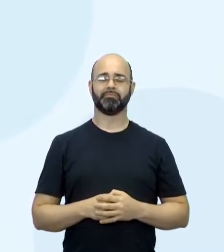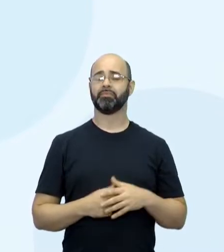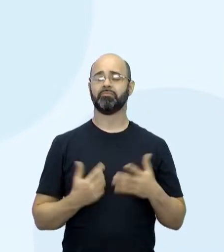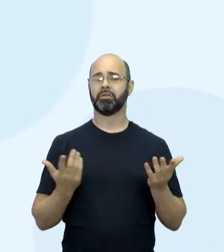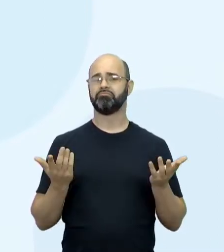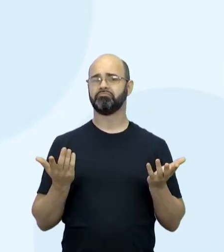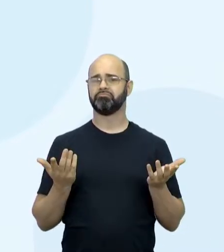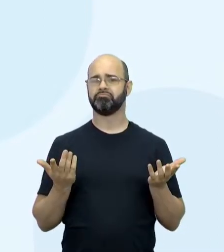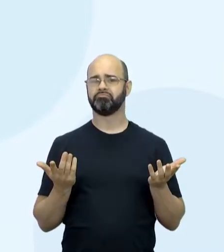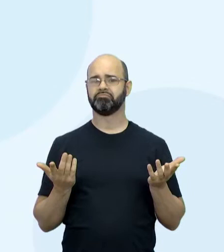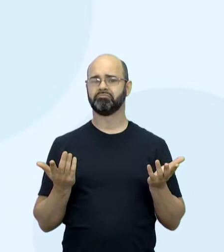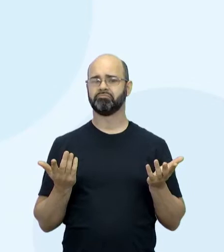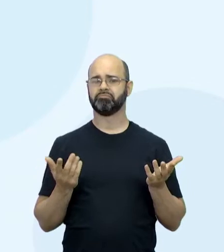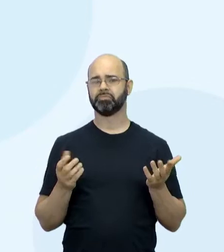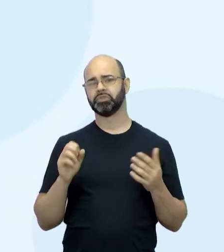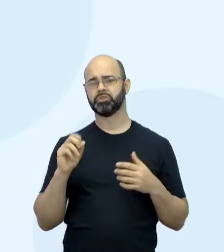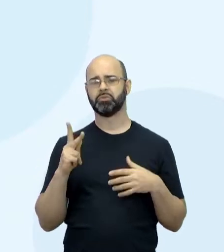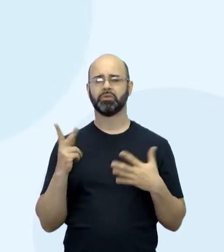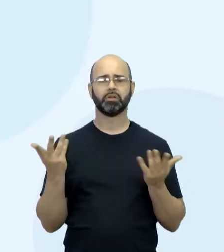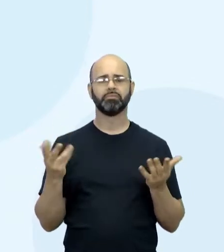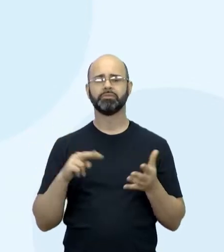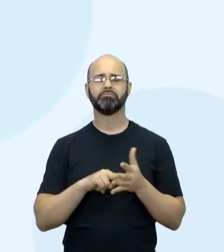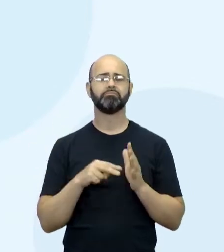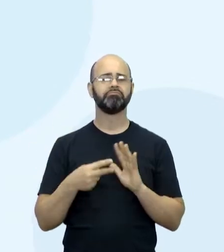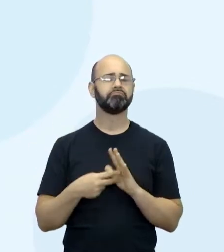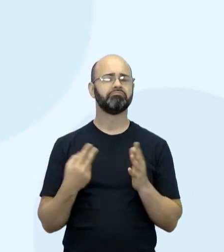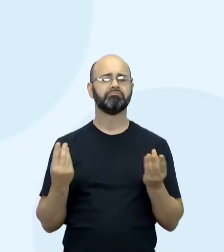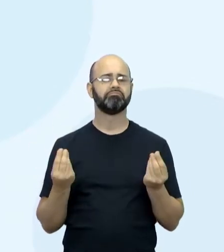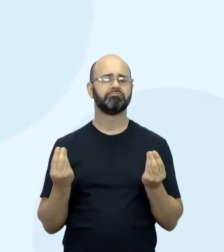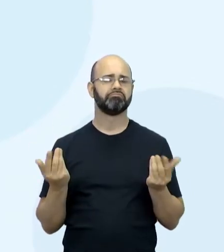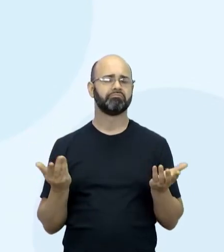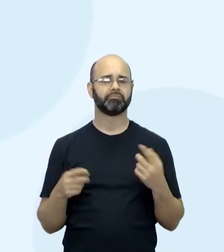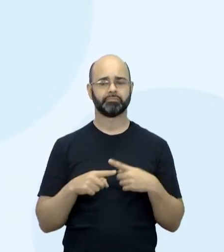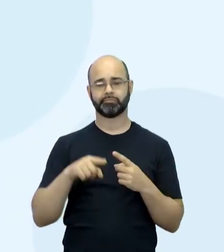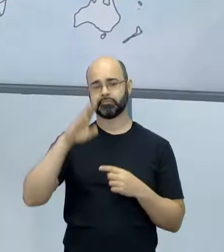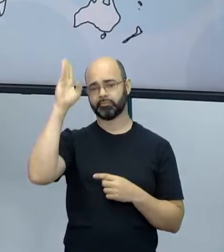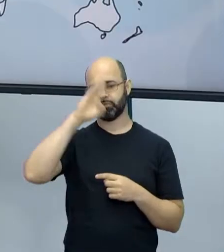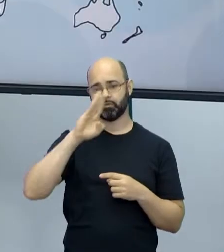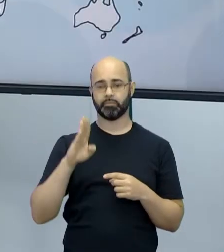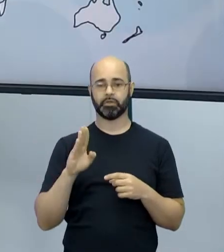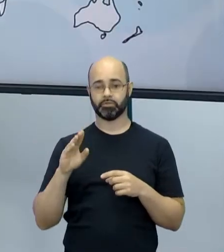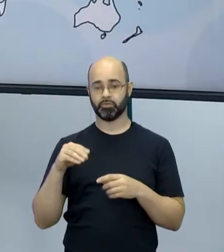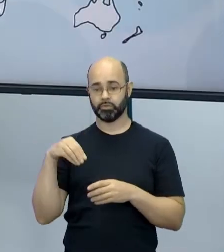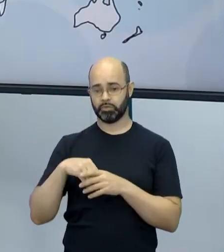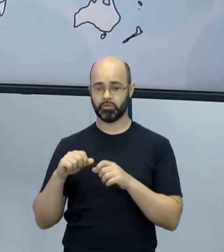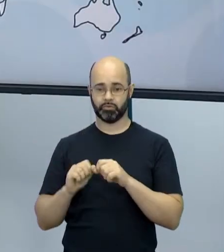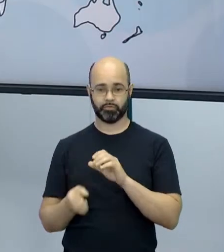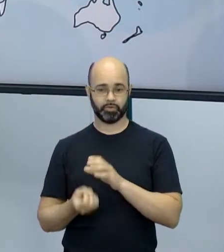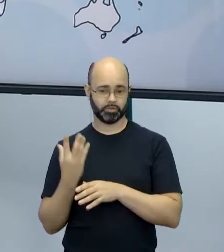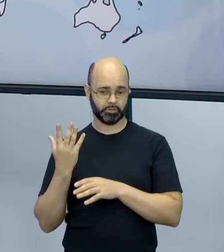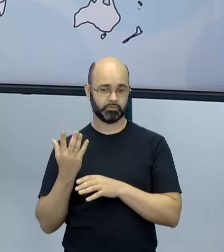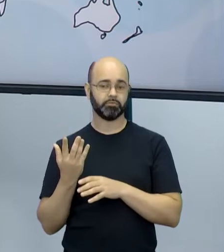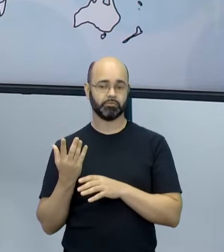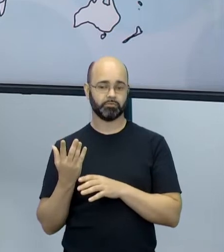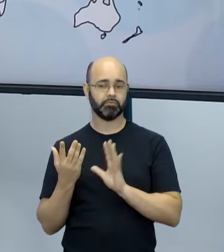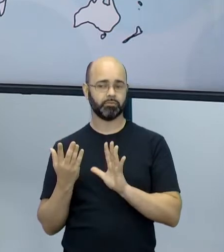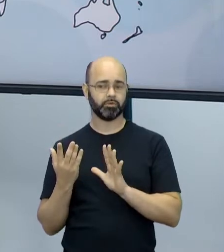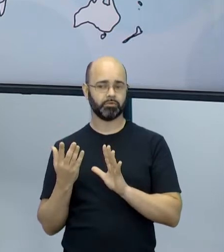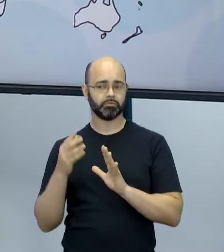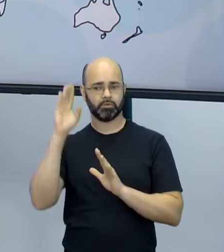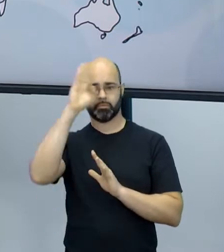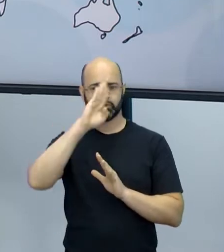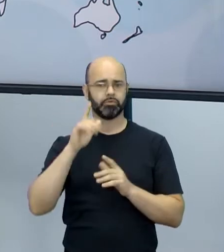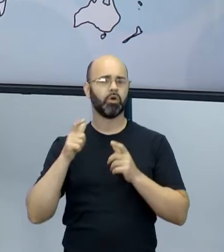muita coisa. Porque, pensa comigo, o filme é feito no Brasil, mas de onde no